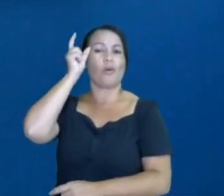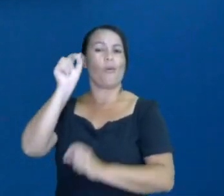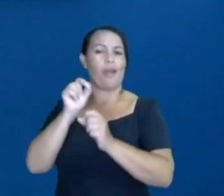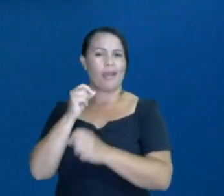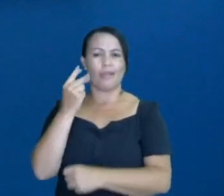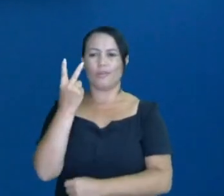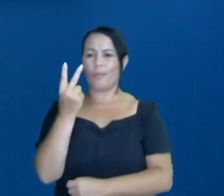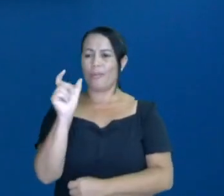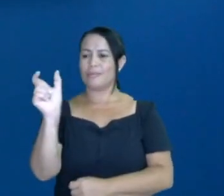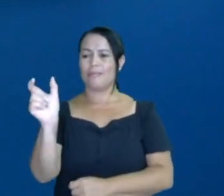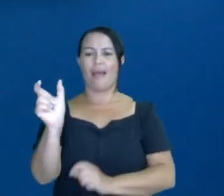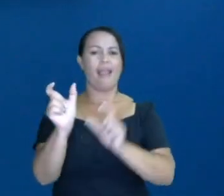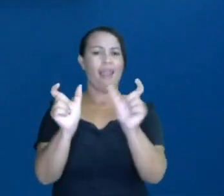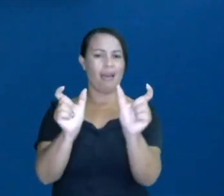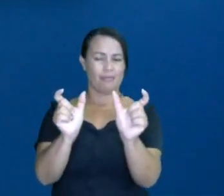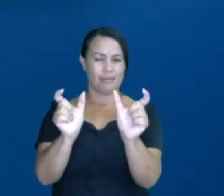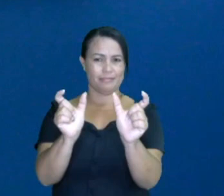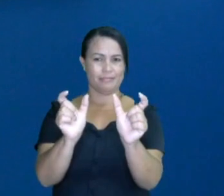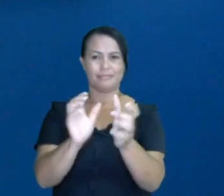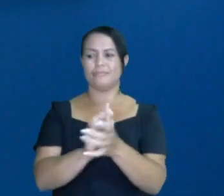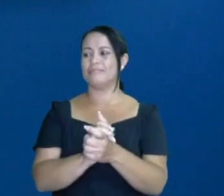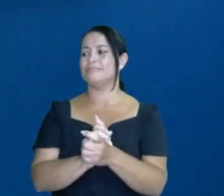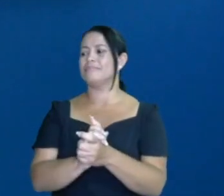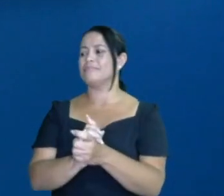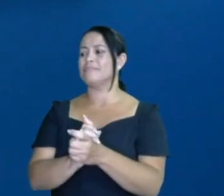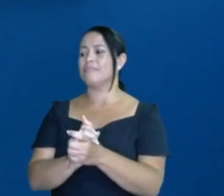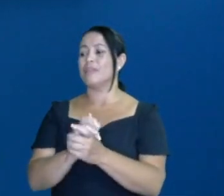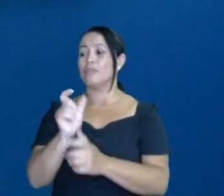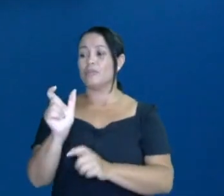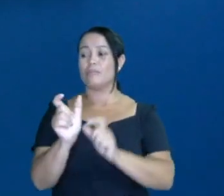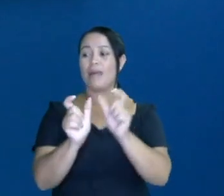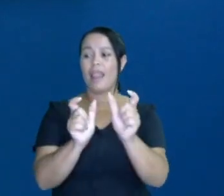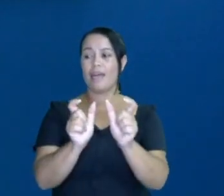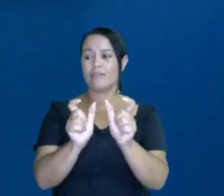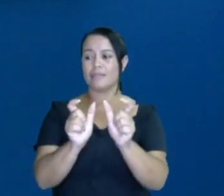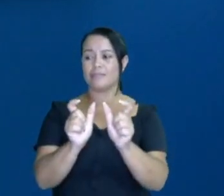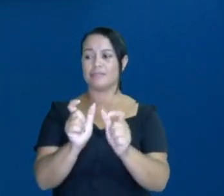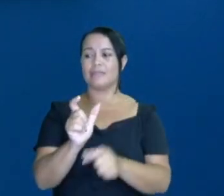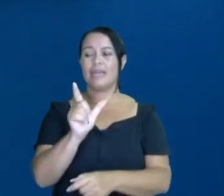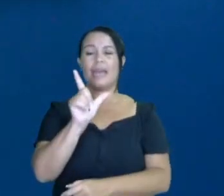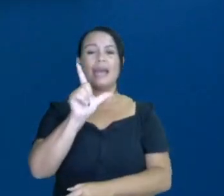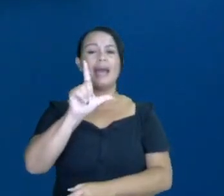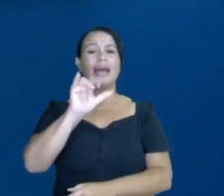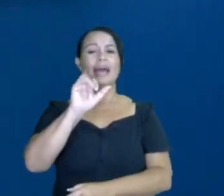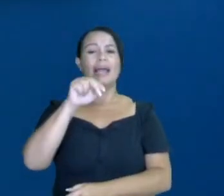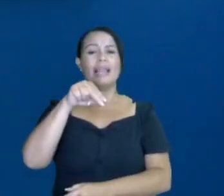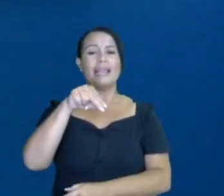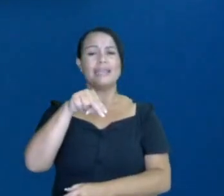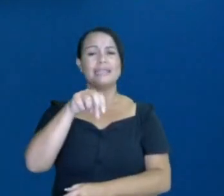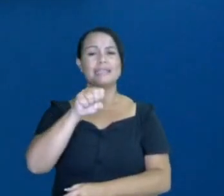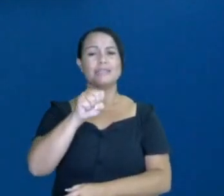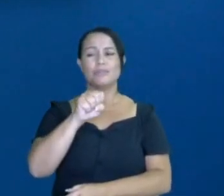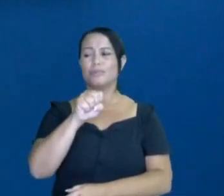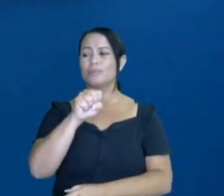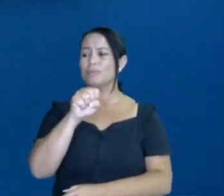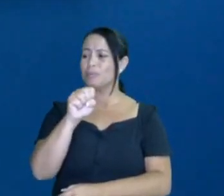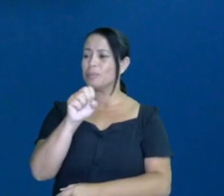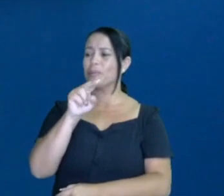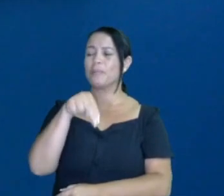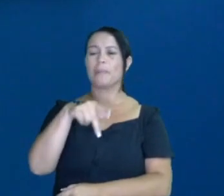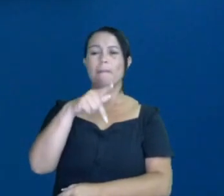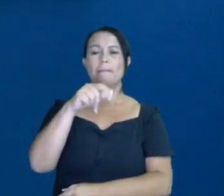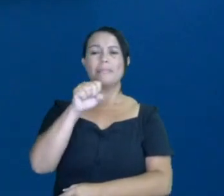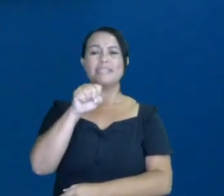duas palavrinhas. Linupsan. Grave essas palavrinhas. Linupsan. terminou em uma dessas, em